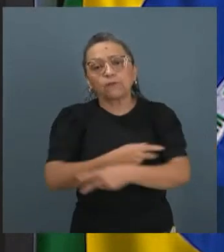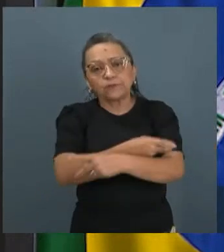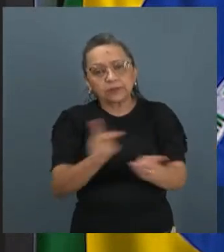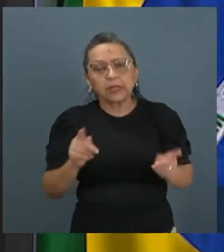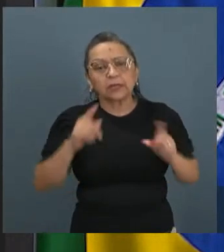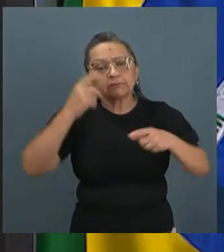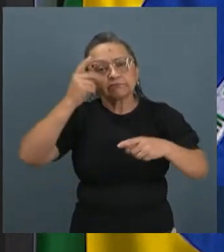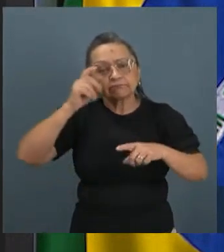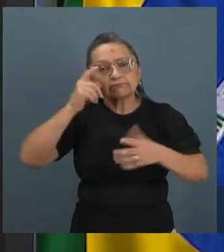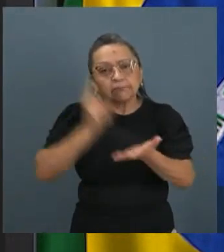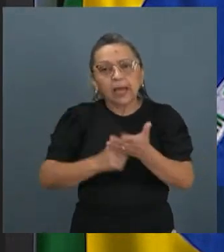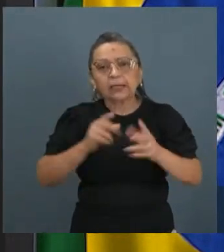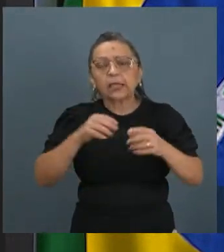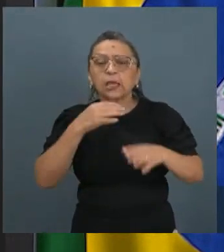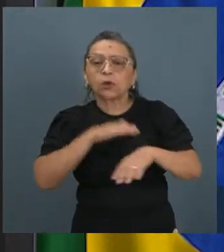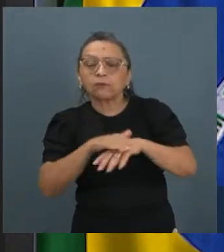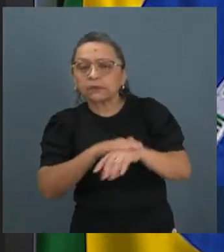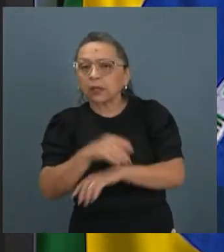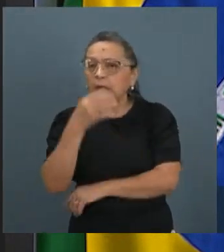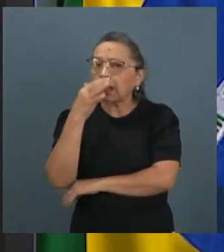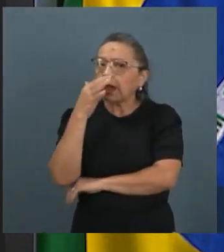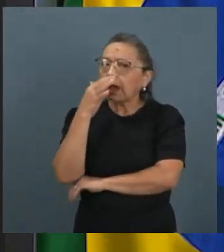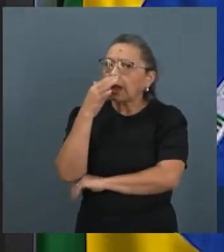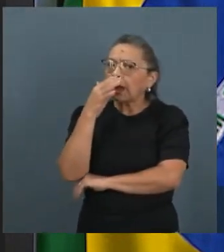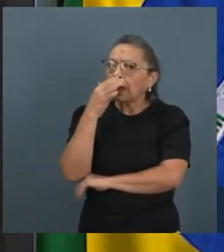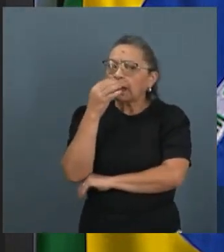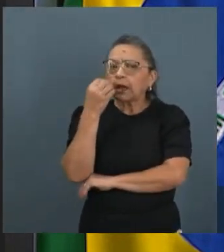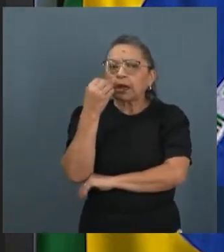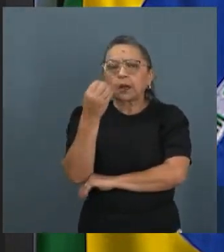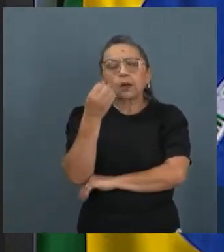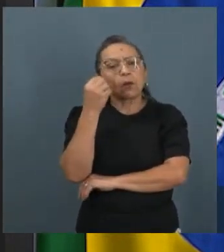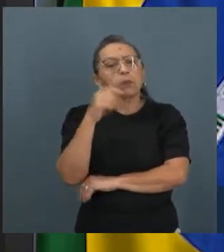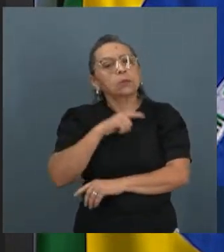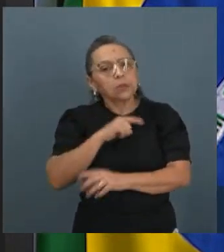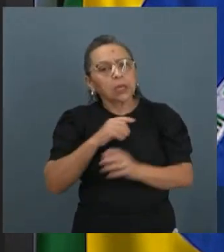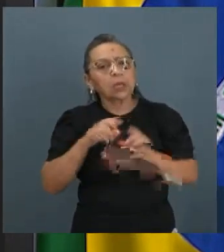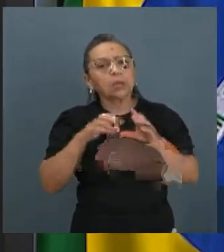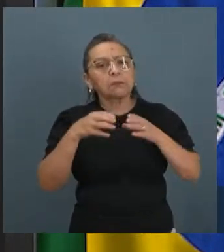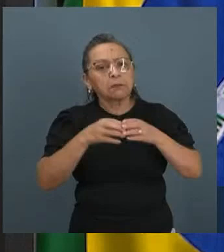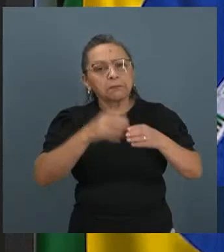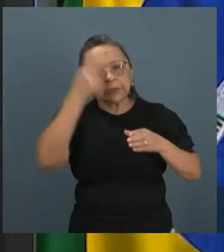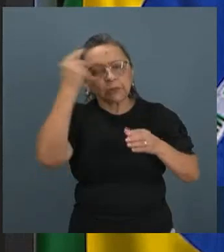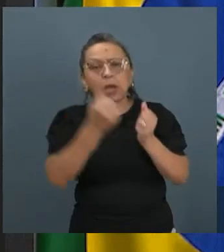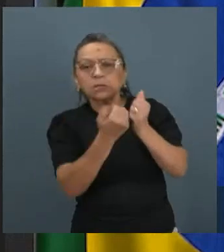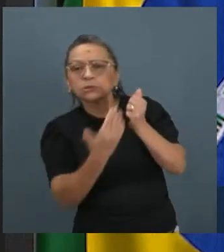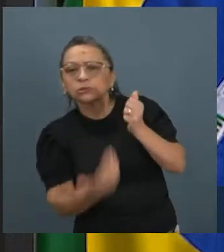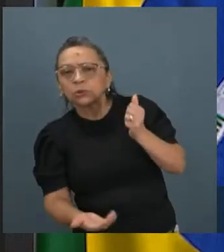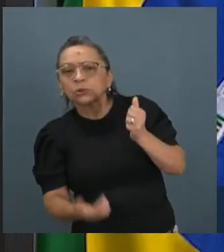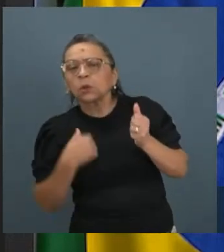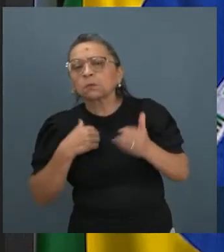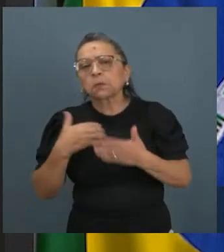visitei. E é impressionante como, dentre assessores que a gente conversa,